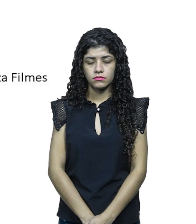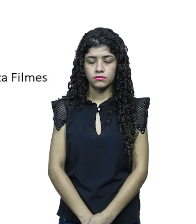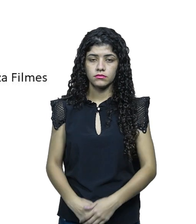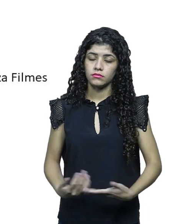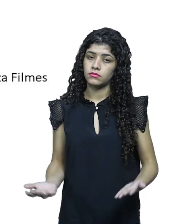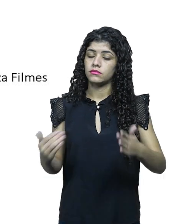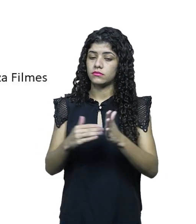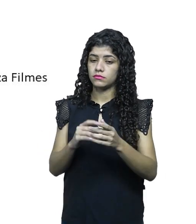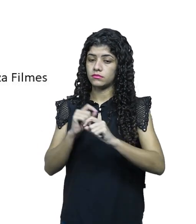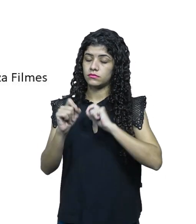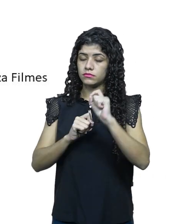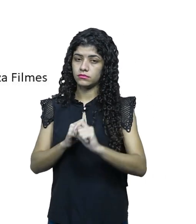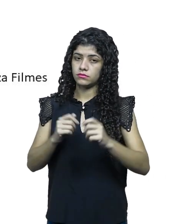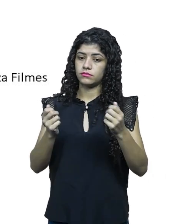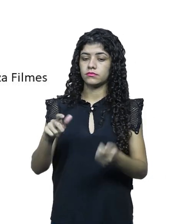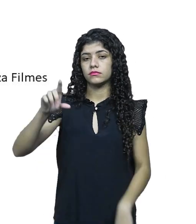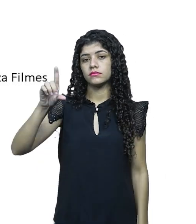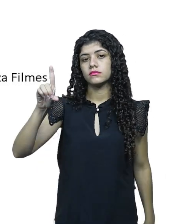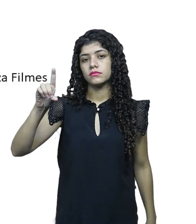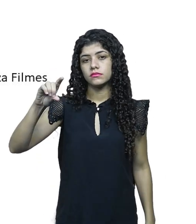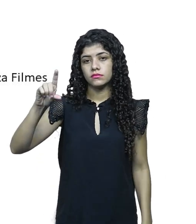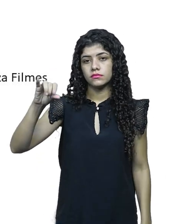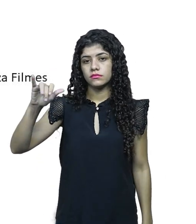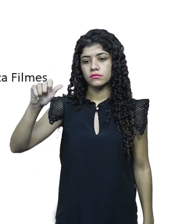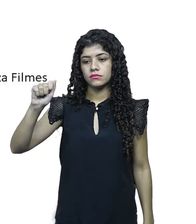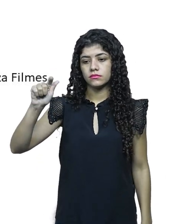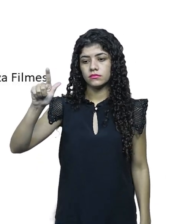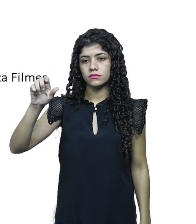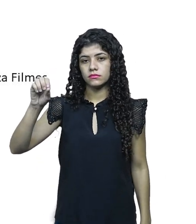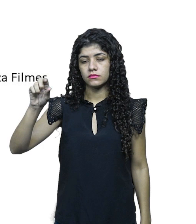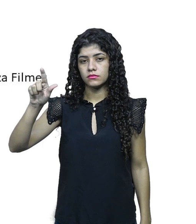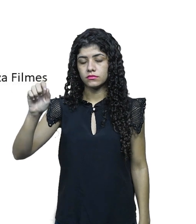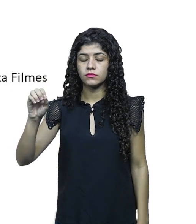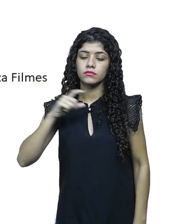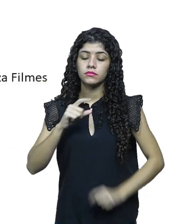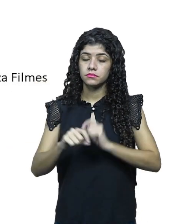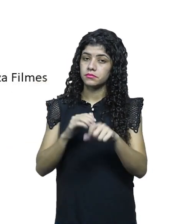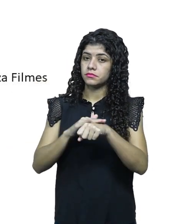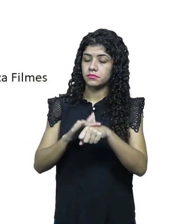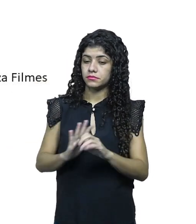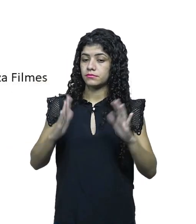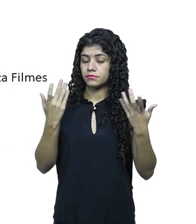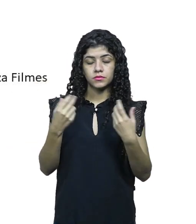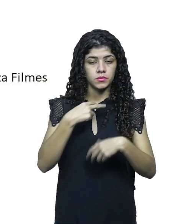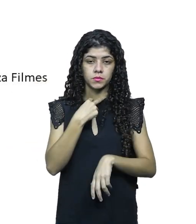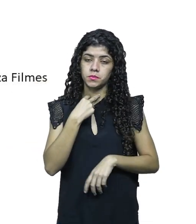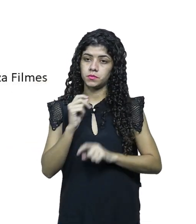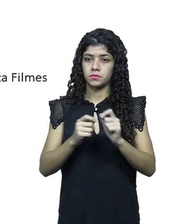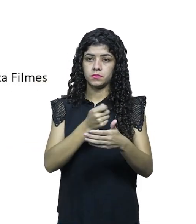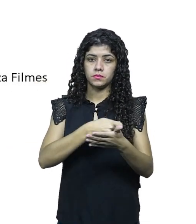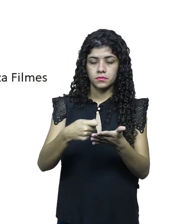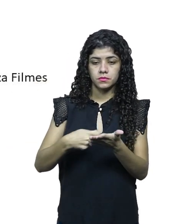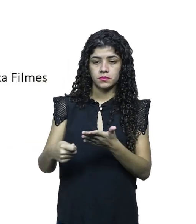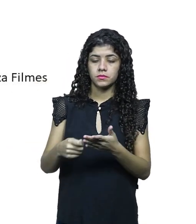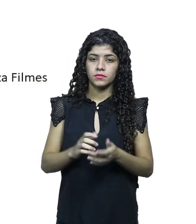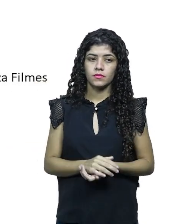Por último, pessoal, falando de diálogo, o diálogo, assim como a atividade, ele se remete à ação. Não posso colocar no texto